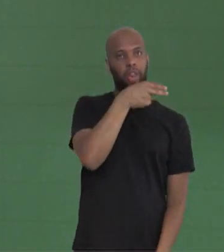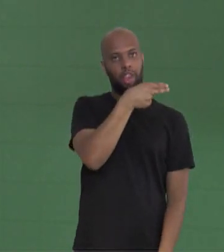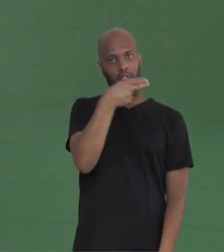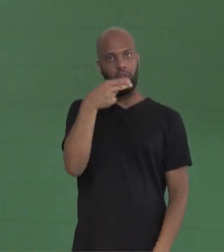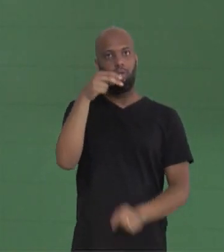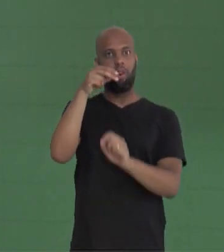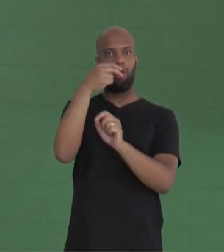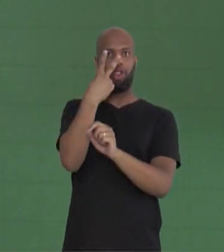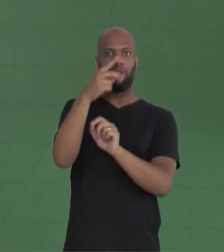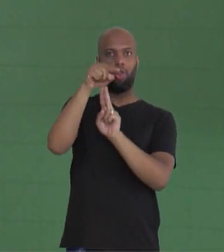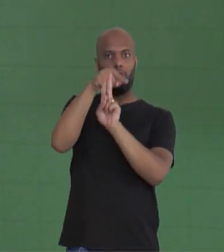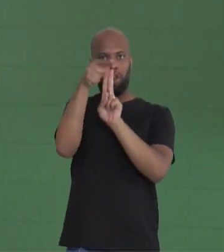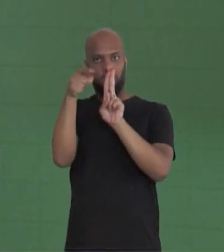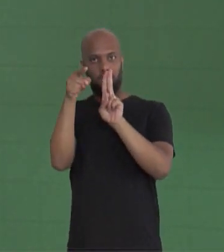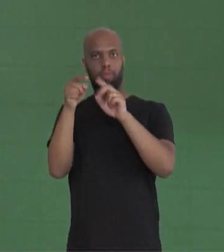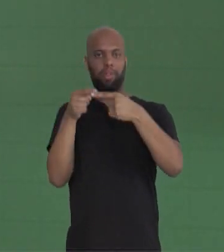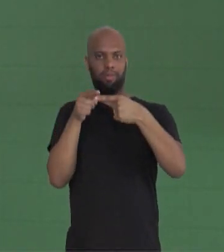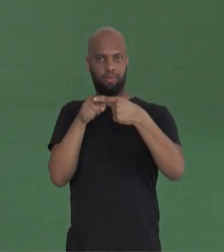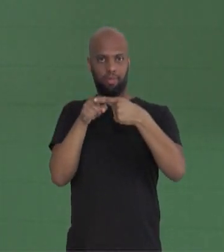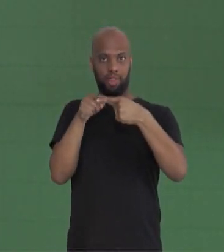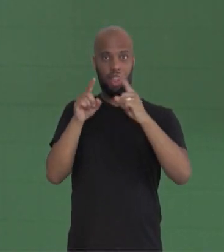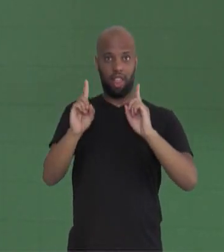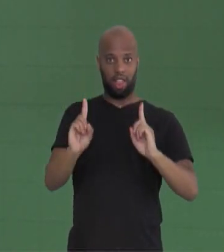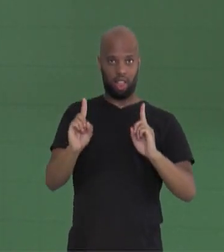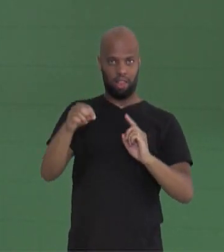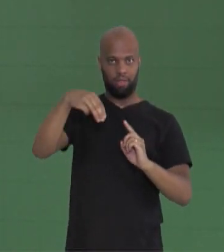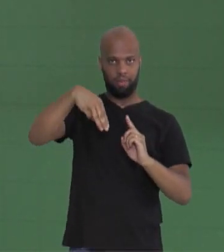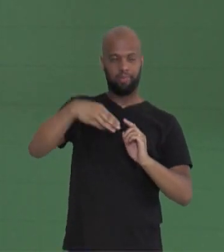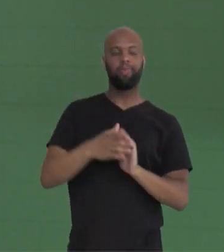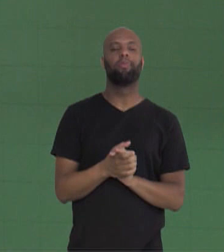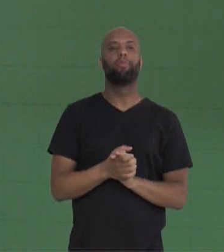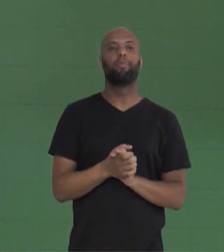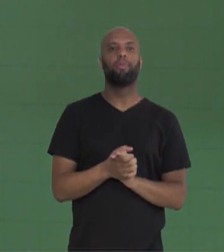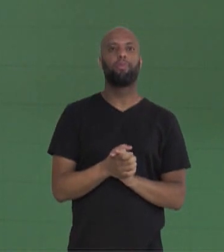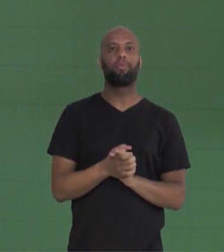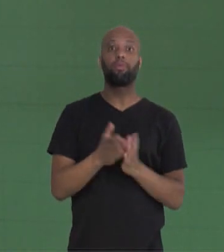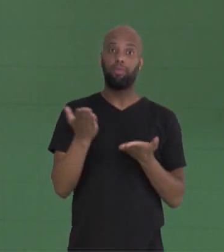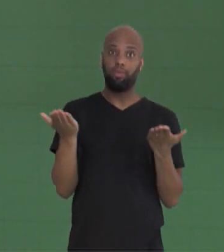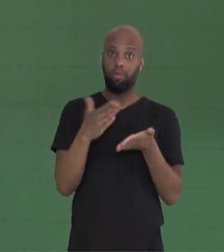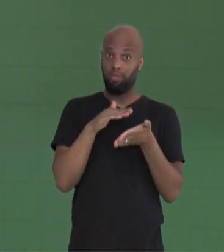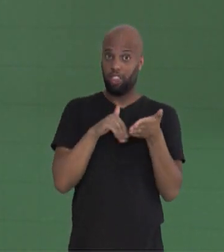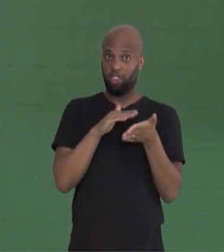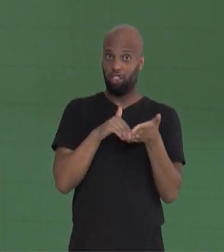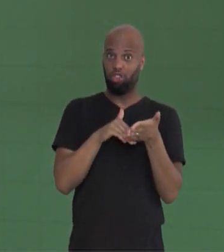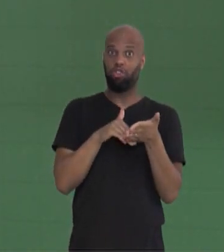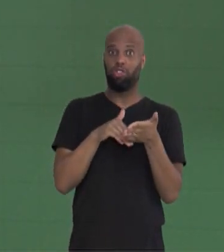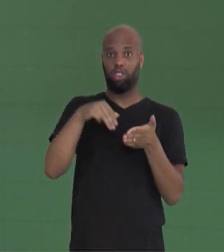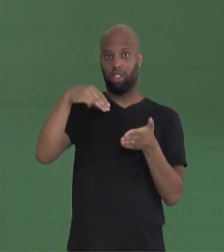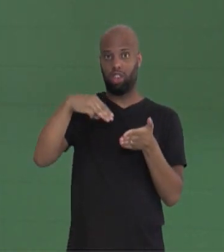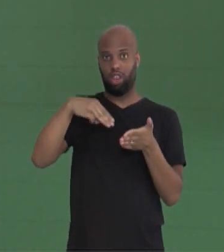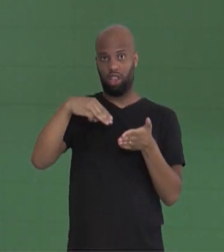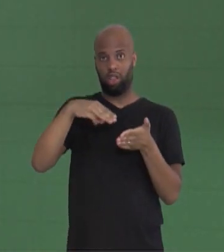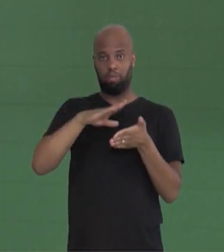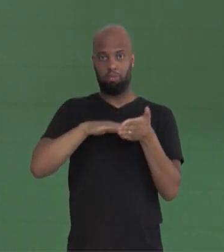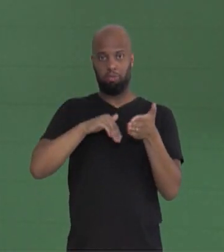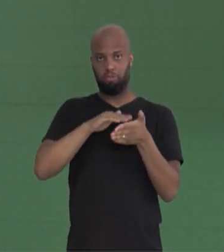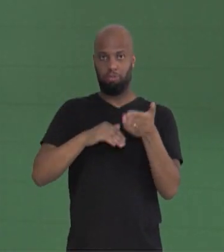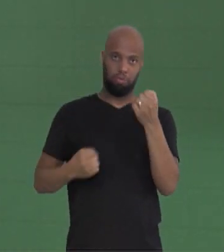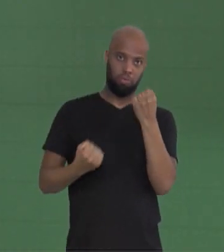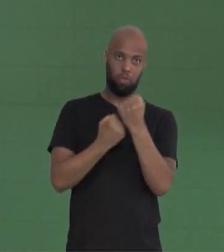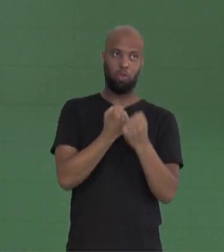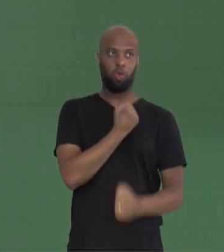termo m, tá certo? E agora, substituindo, então, vai ficar 2π sobre 1. Então, para